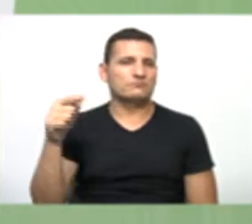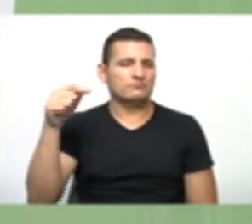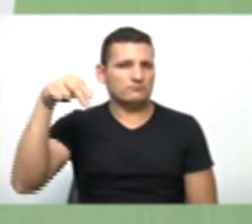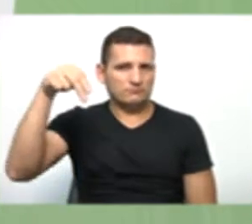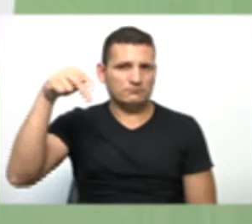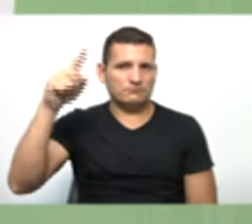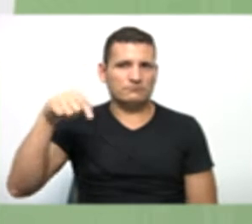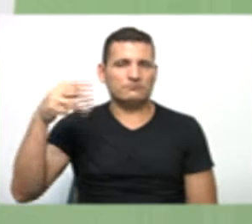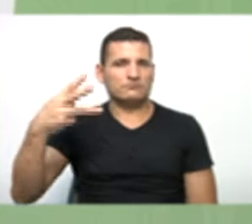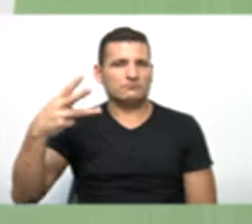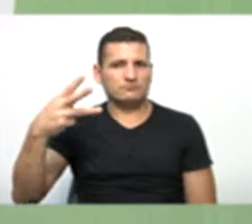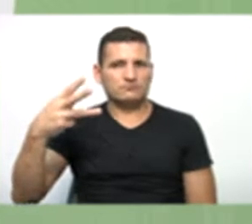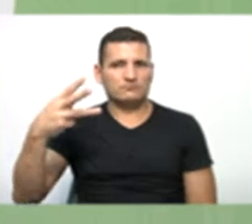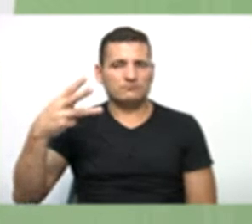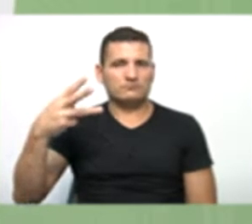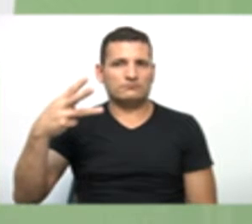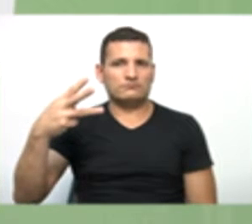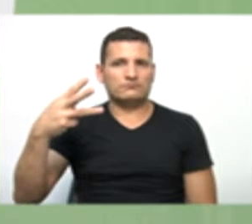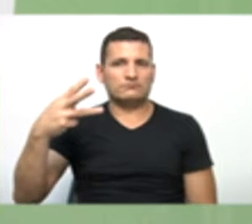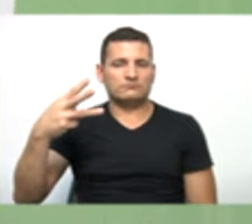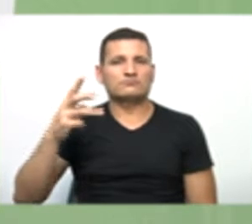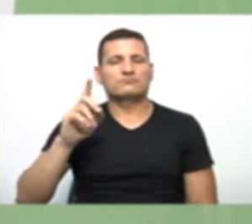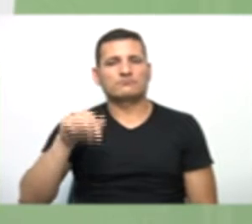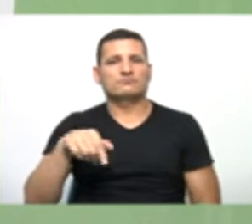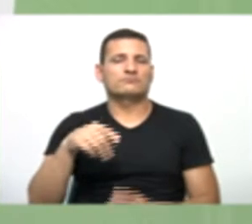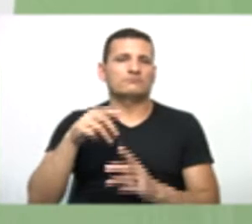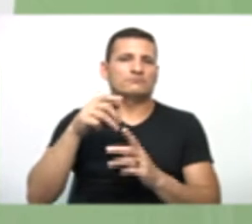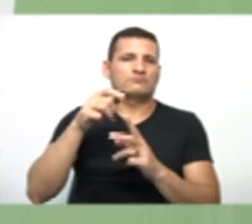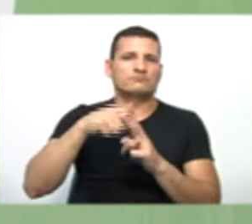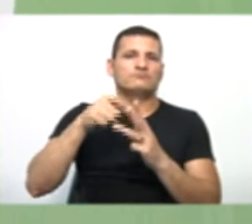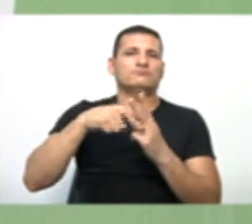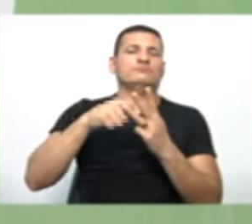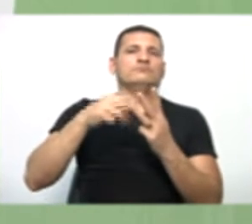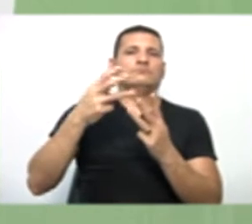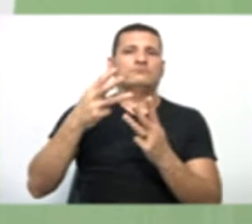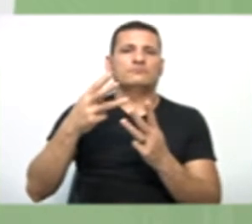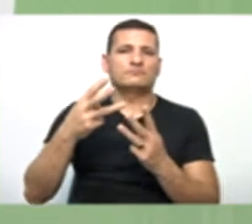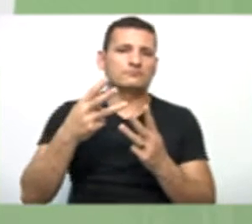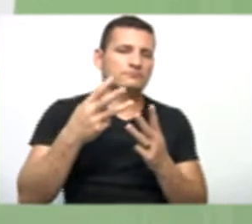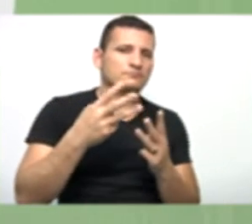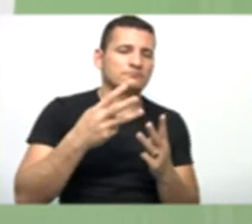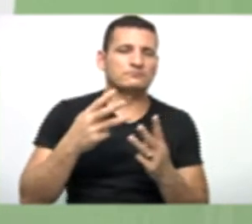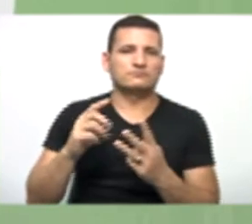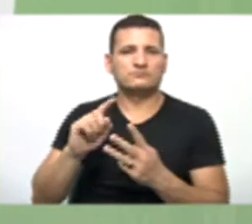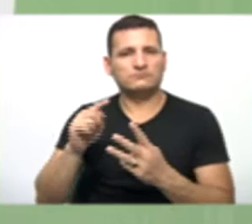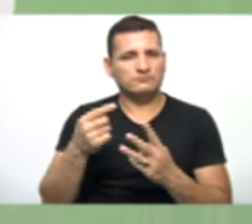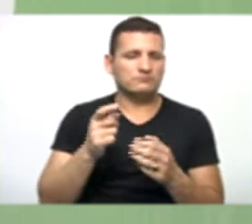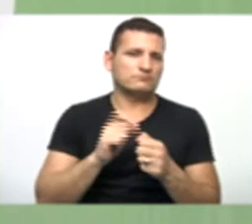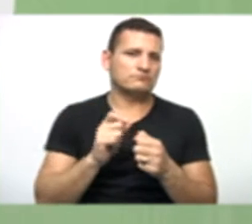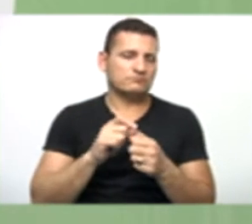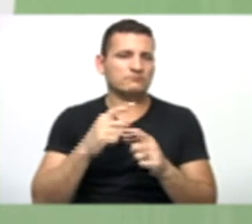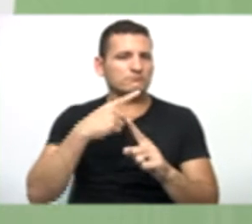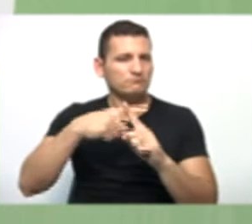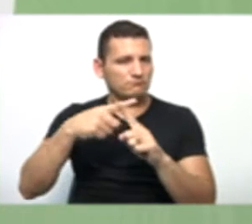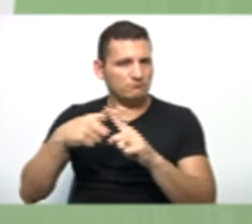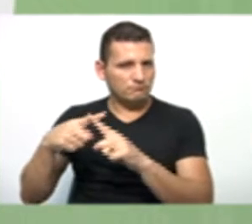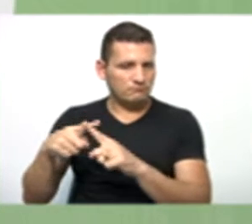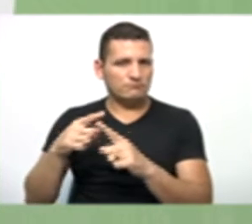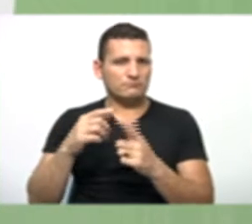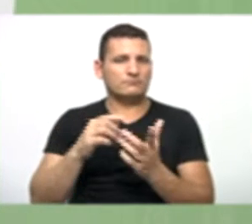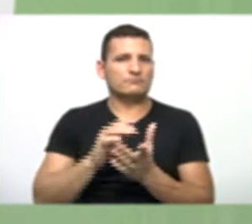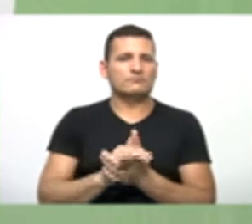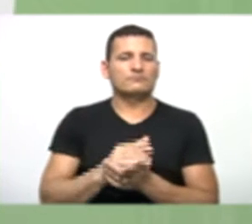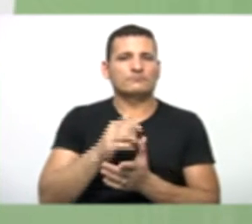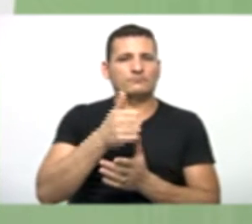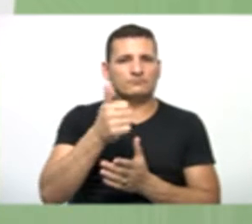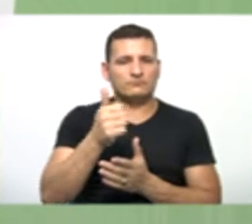3, no caso, 3 meses, correto? E aí basta fazer todos aqueles cálculos de multiplicar, primeiro você